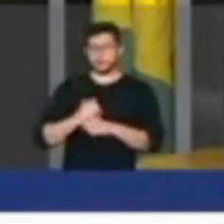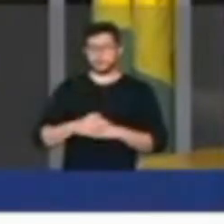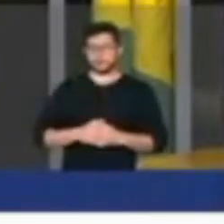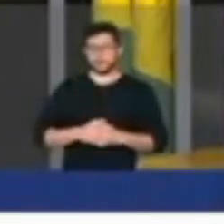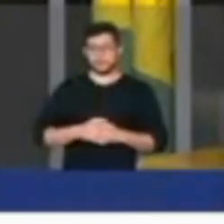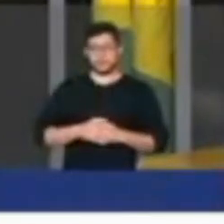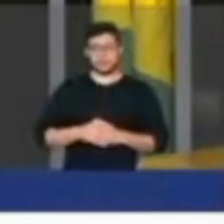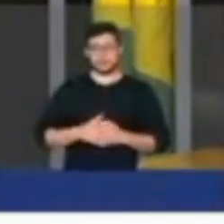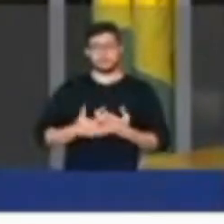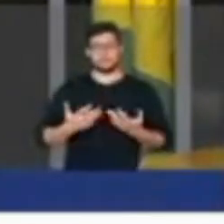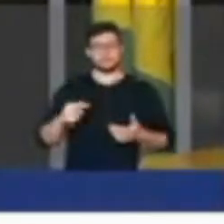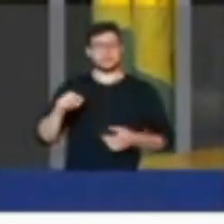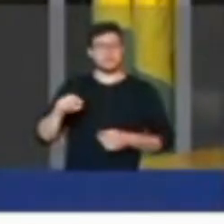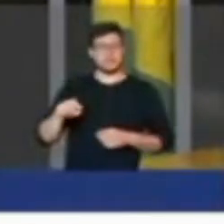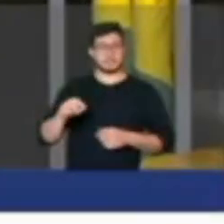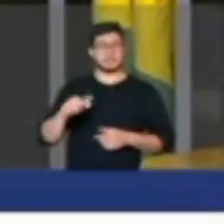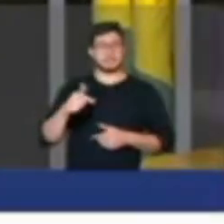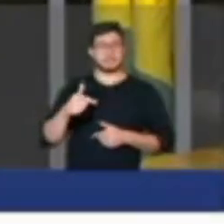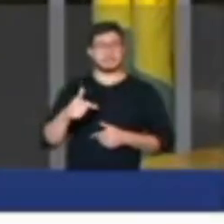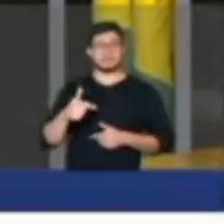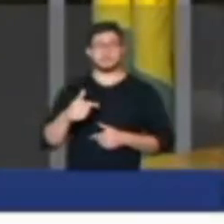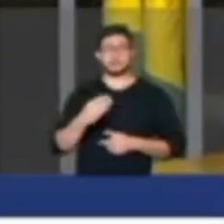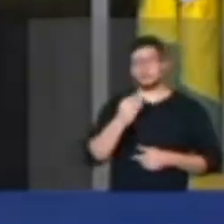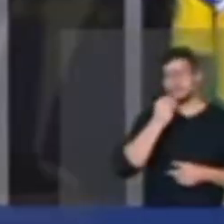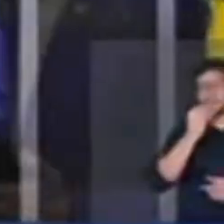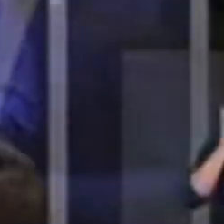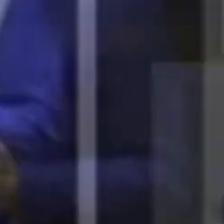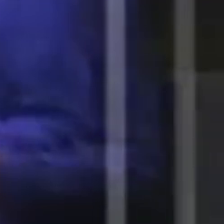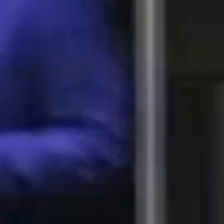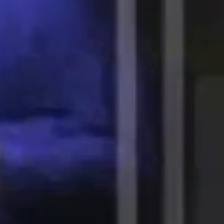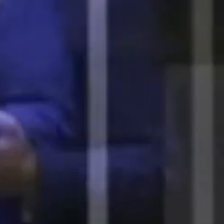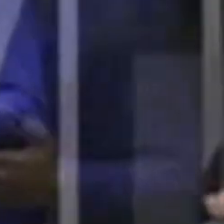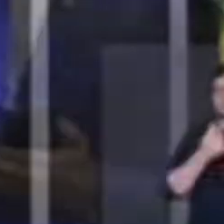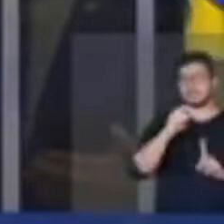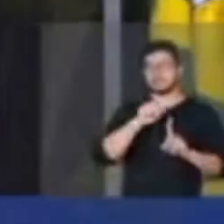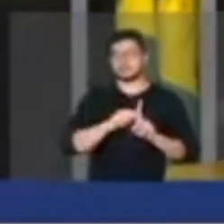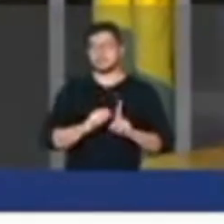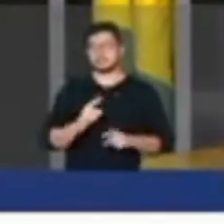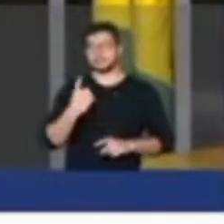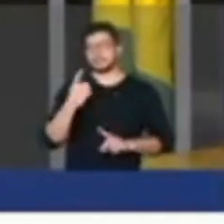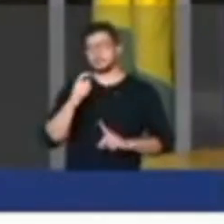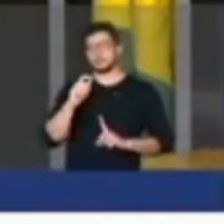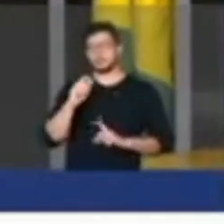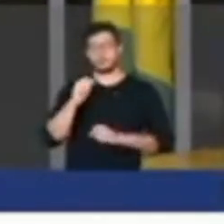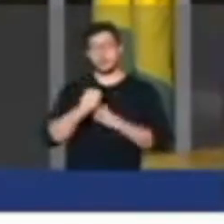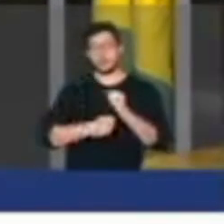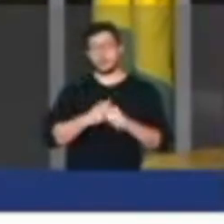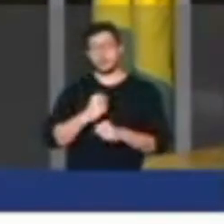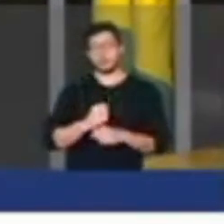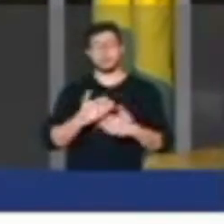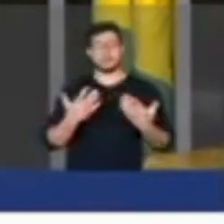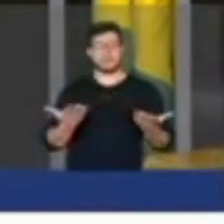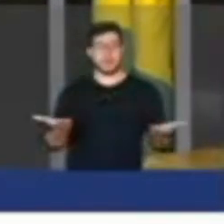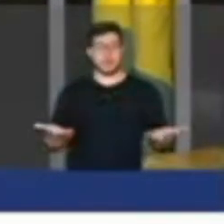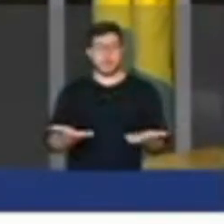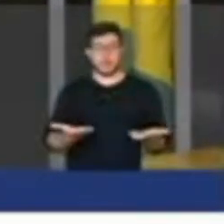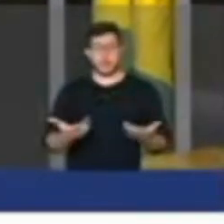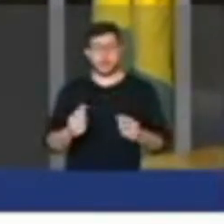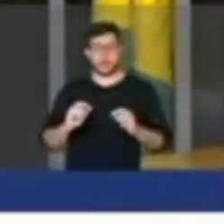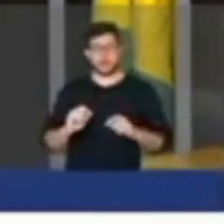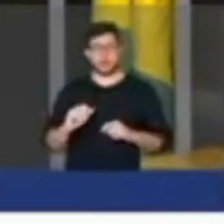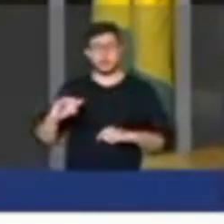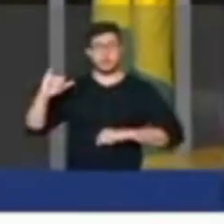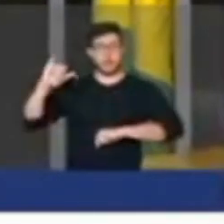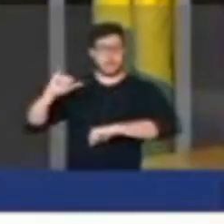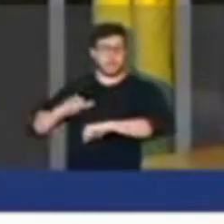meios públicos, demoraria provavelmente de 6 meses a 1 ano. E essa reza vai possibilitar, por exemplo, que o Aeroporto Regional de Santo